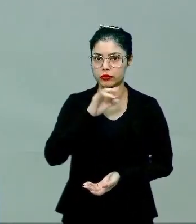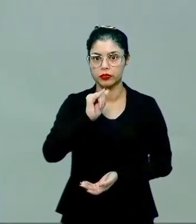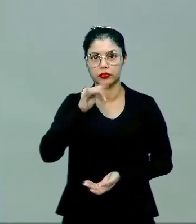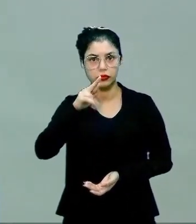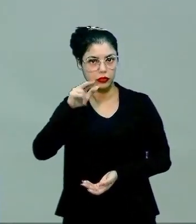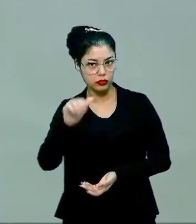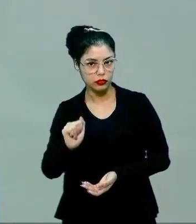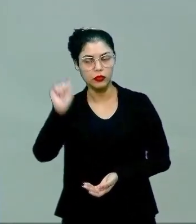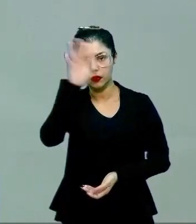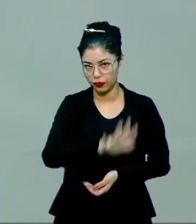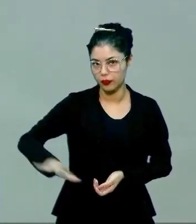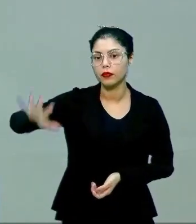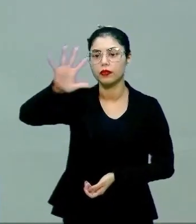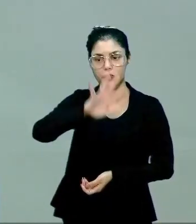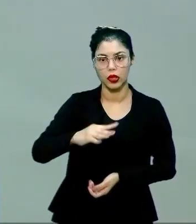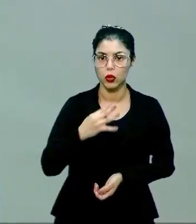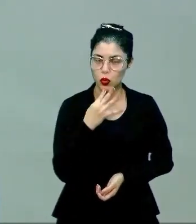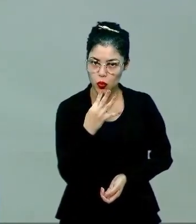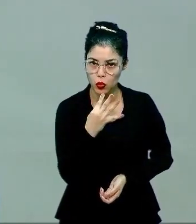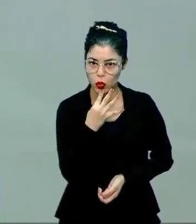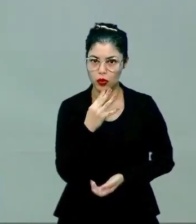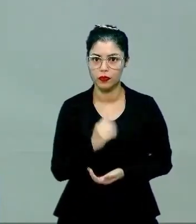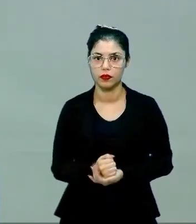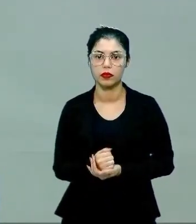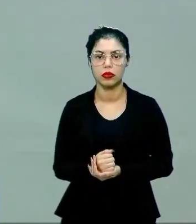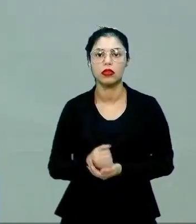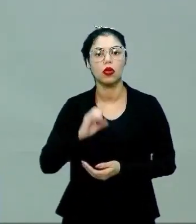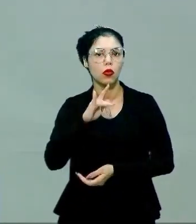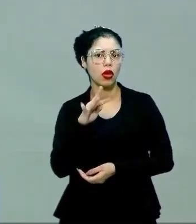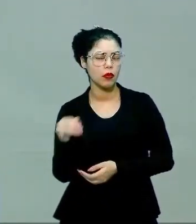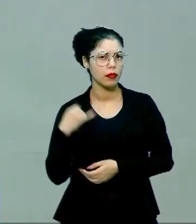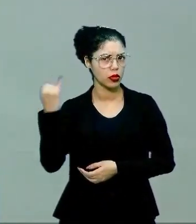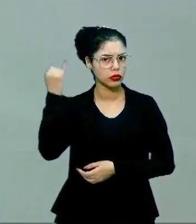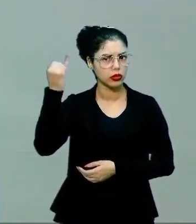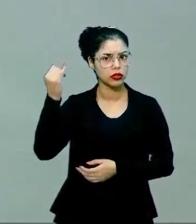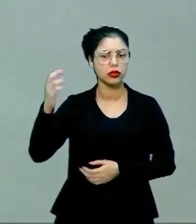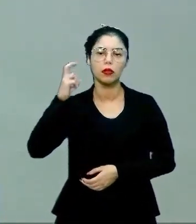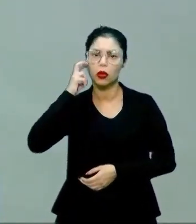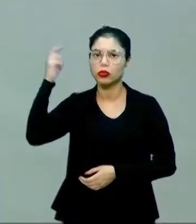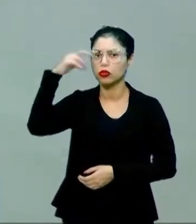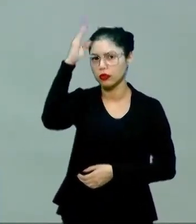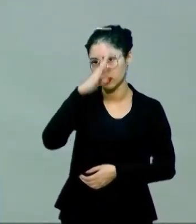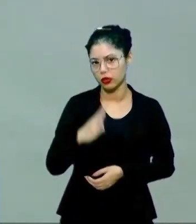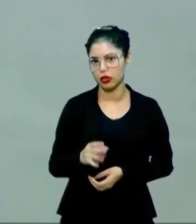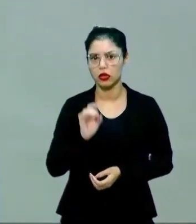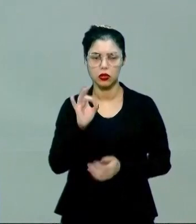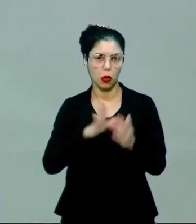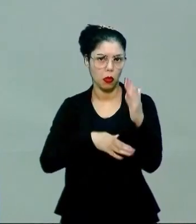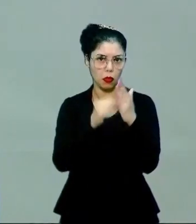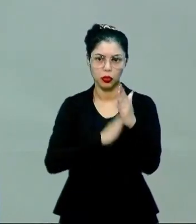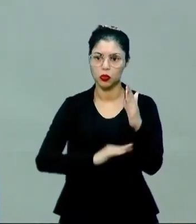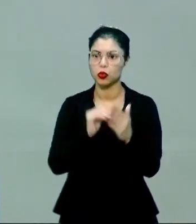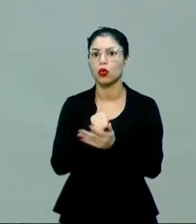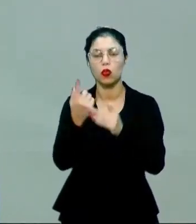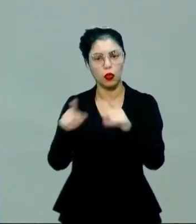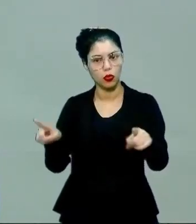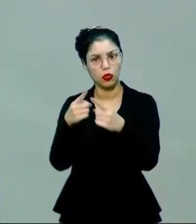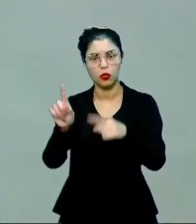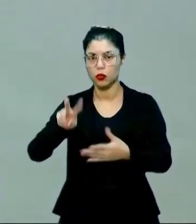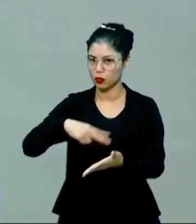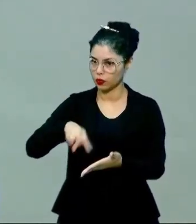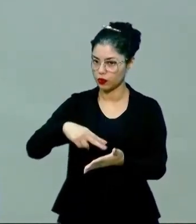é o Patrimônio Nacional que reconhece uma obra importante para a cultura brasileira, seja uma pintura, uma escultura, uma música,